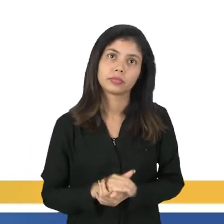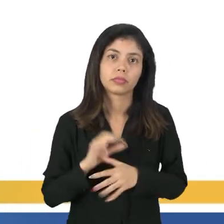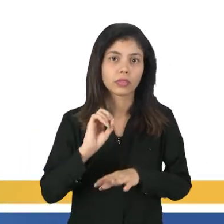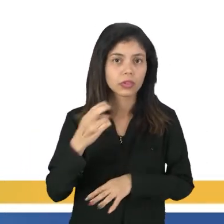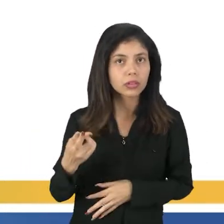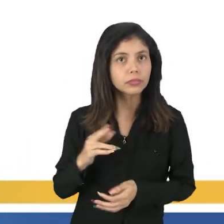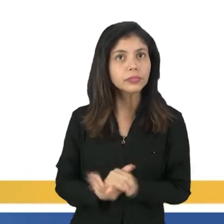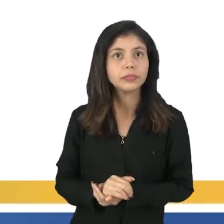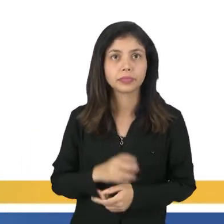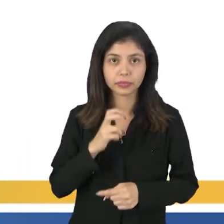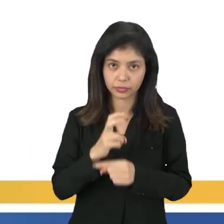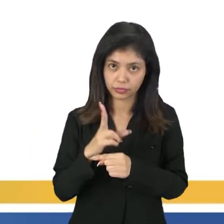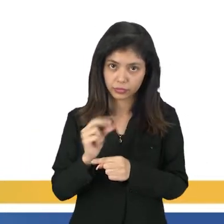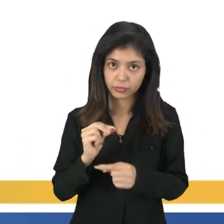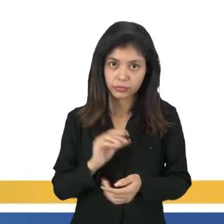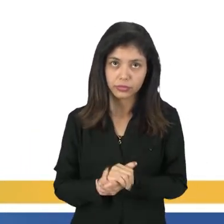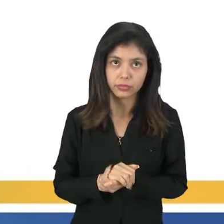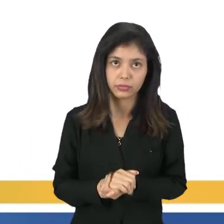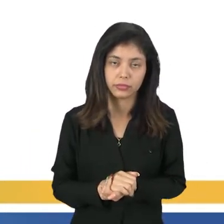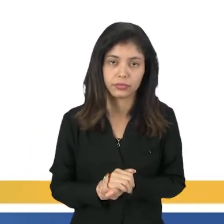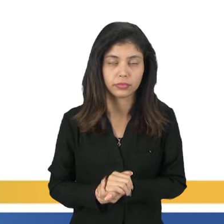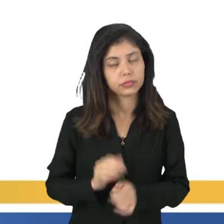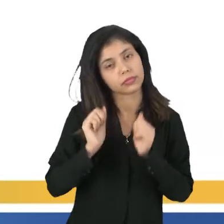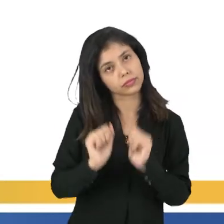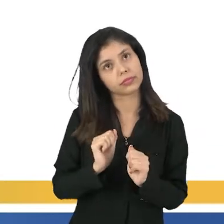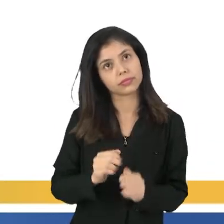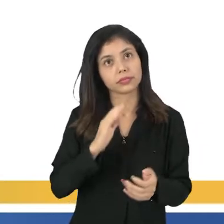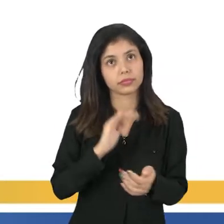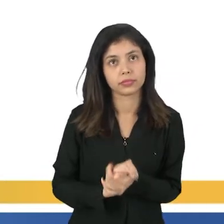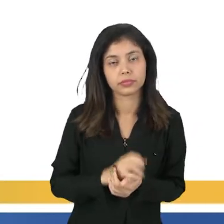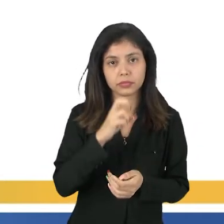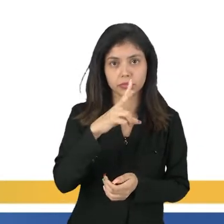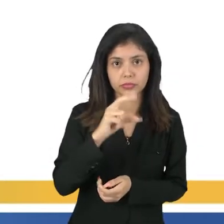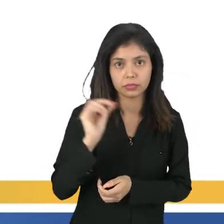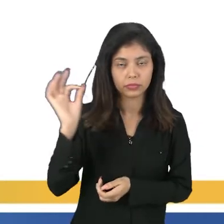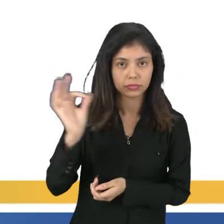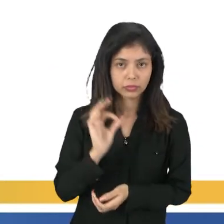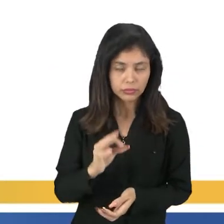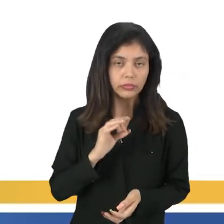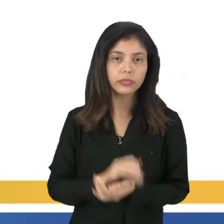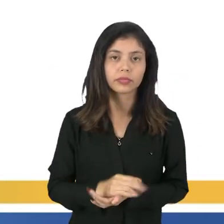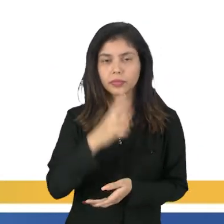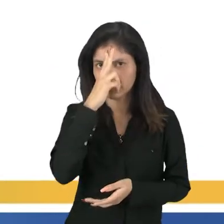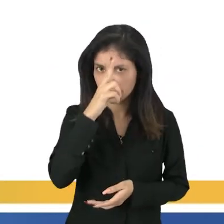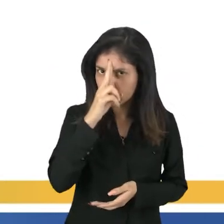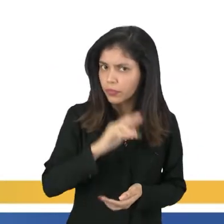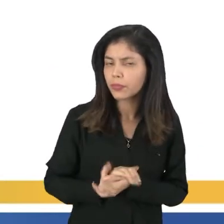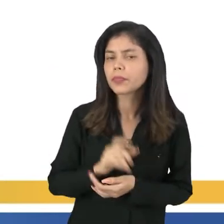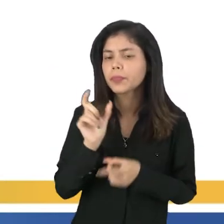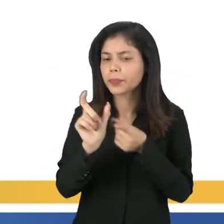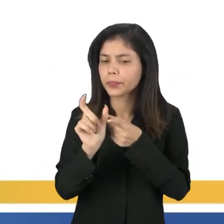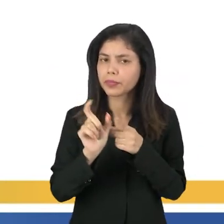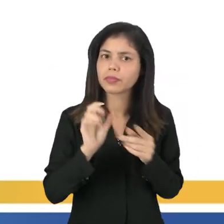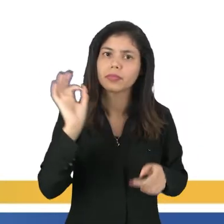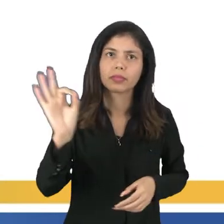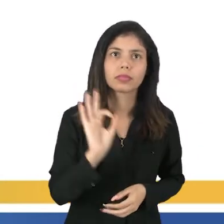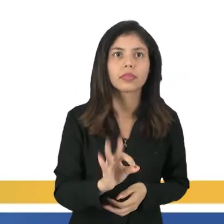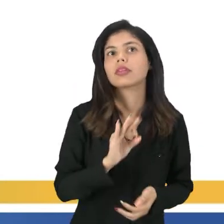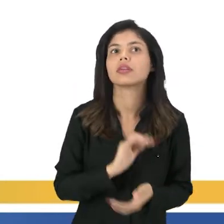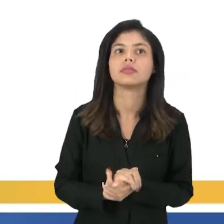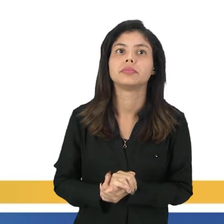Ou seja, 50 centésimos. E eu posso reescrever sendo 50%. Lembra que a palavra porcento é sobre